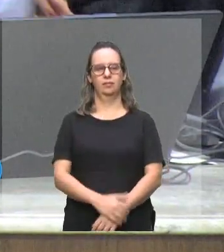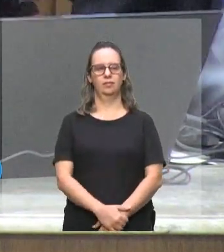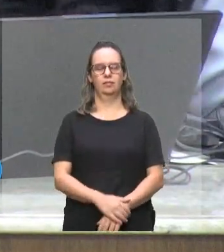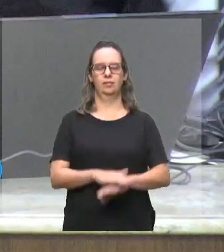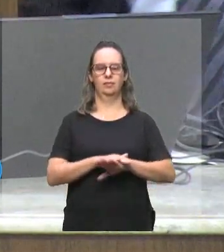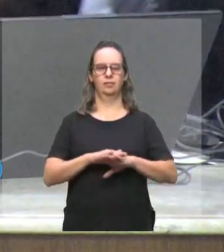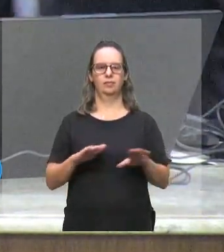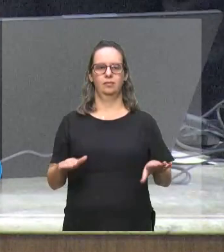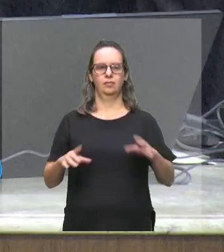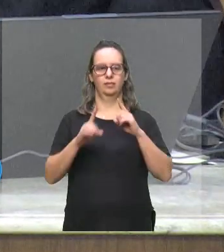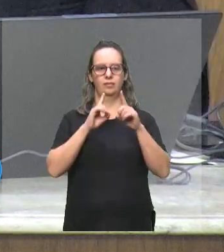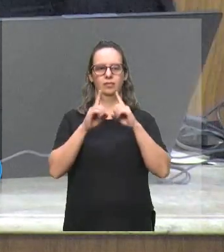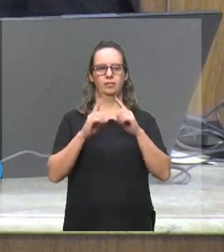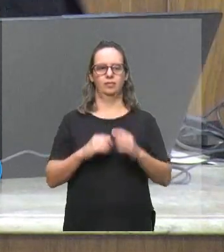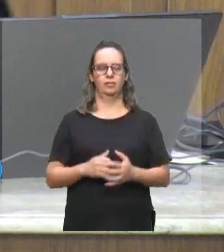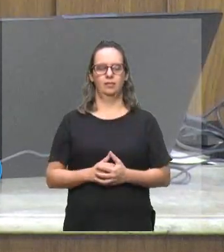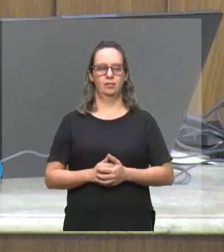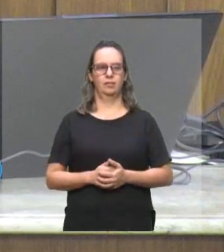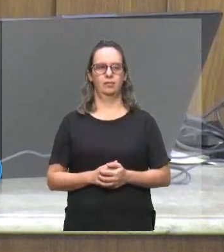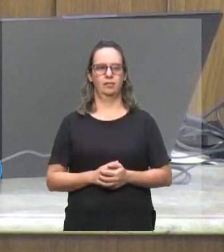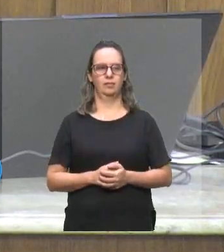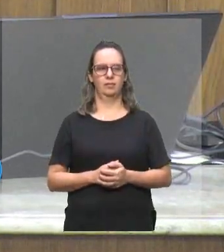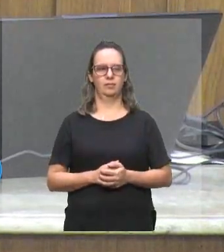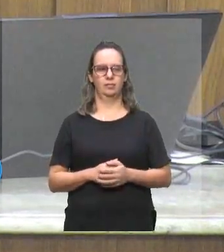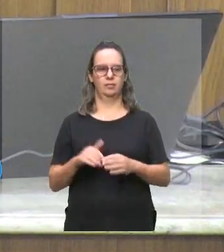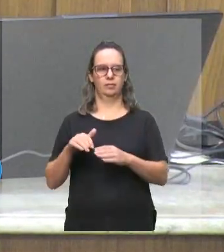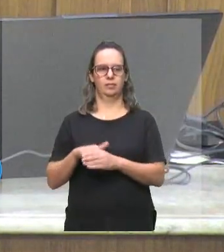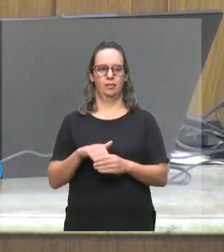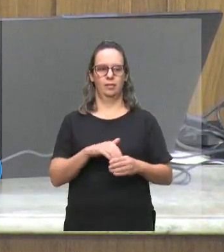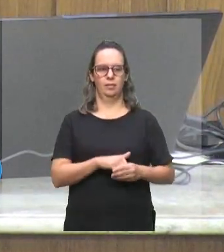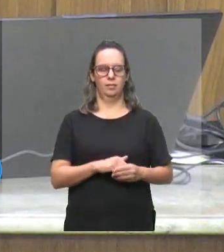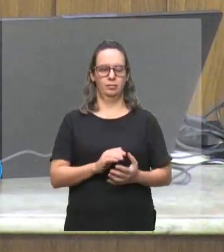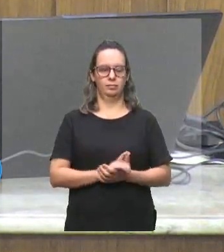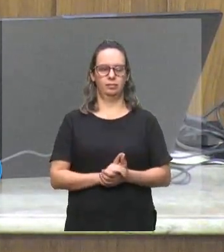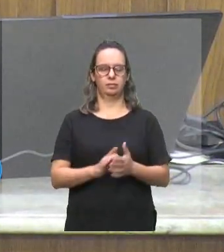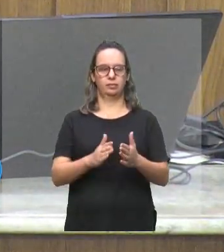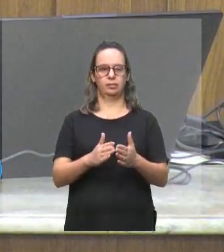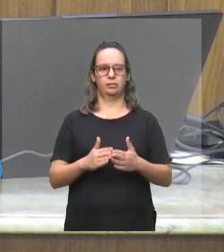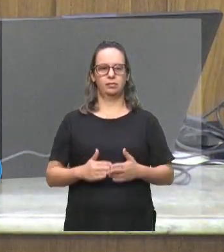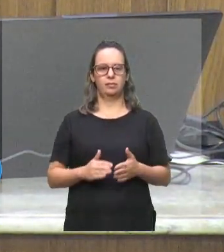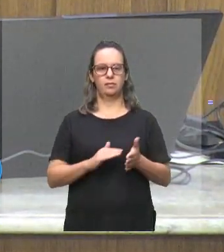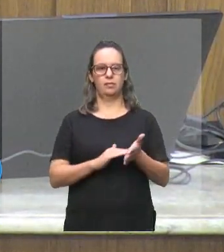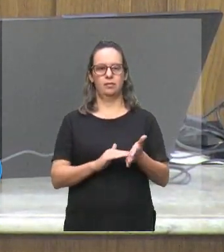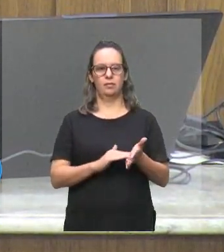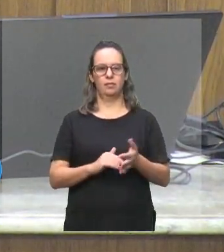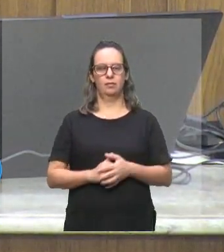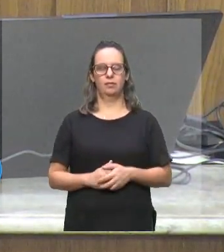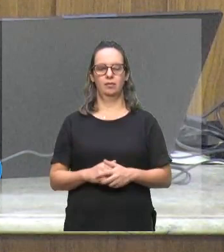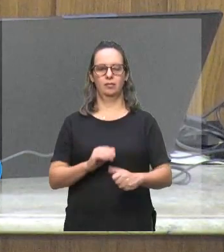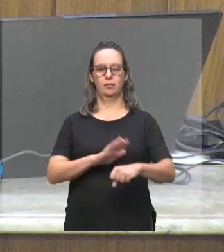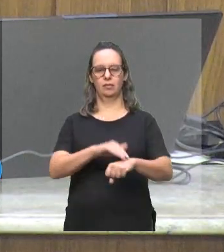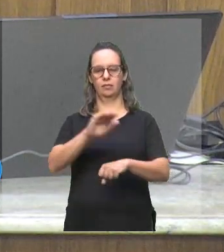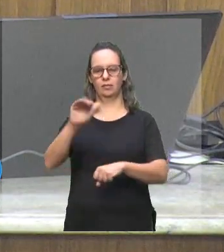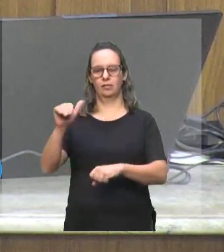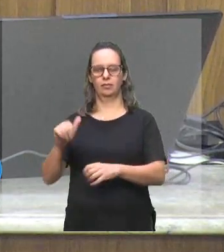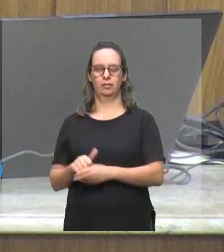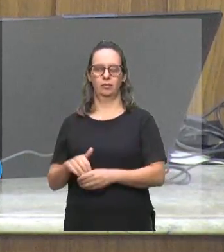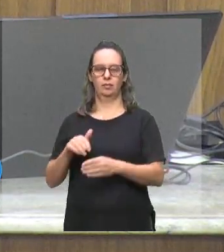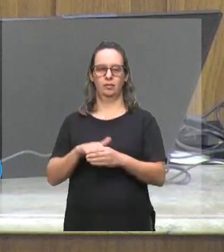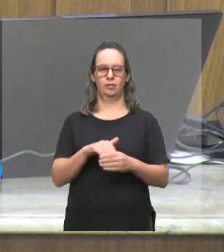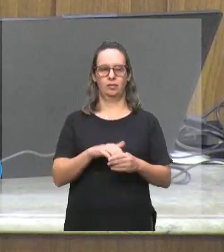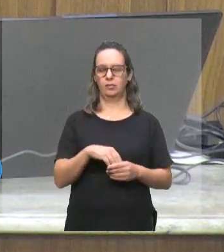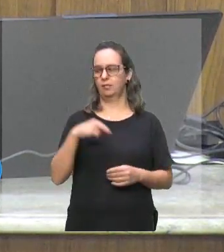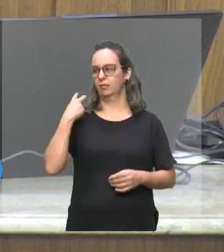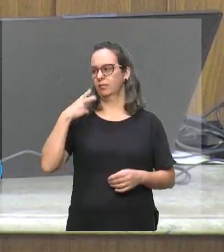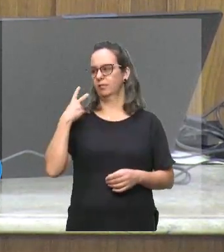Encerrada a discussão. Em votação. Solicito ao primeiro secretário que proceda a chamada de votação. Os vereadores